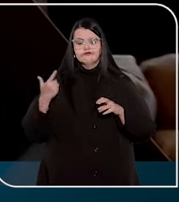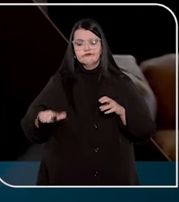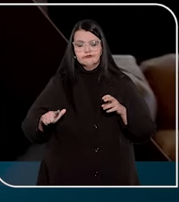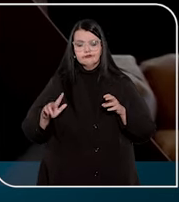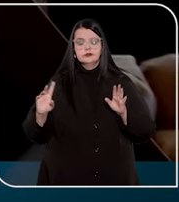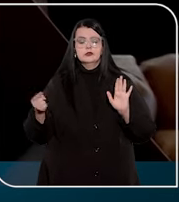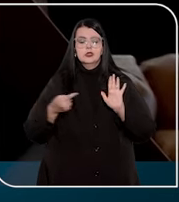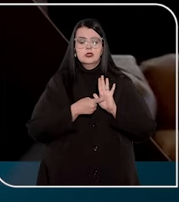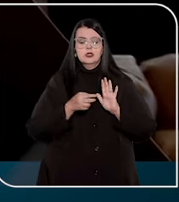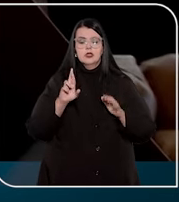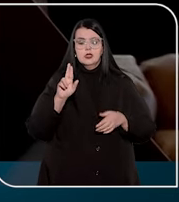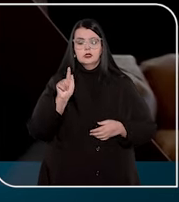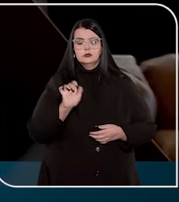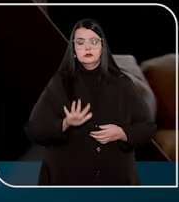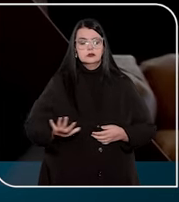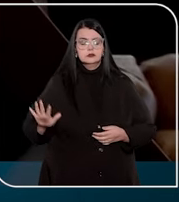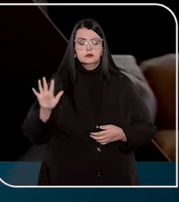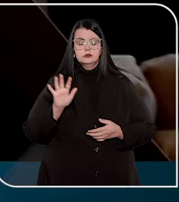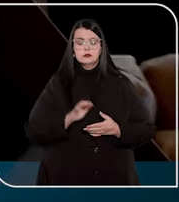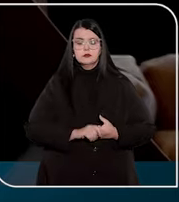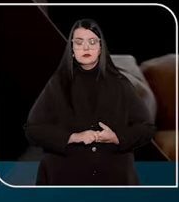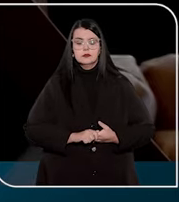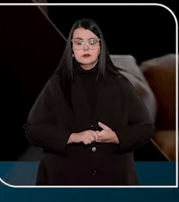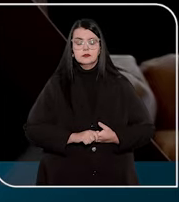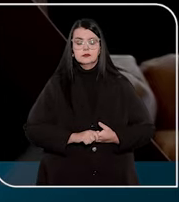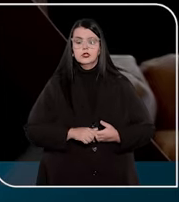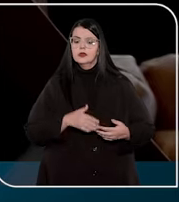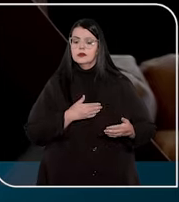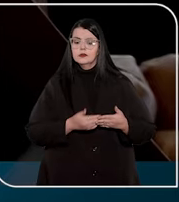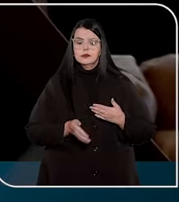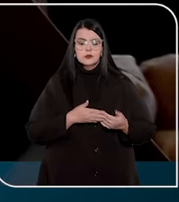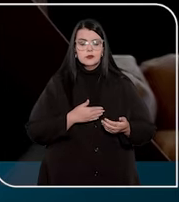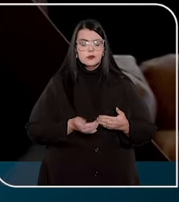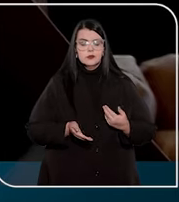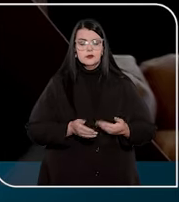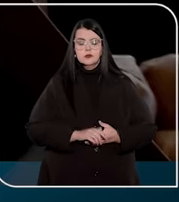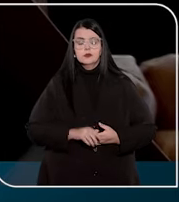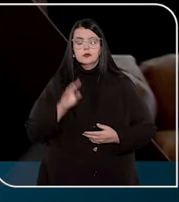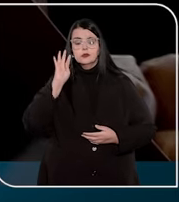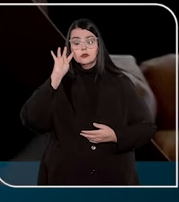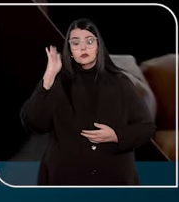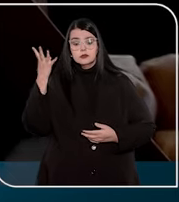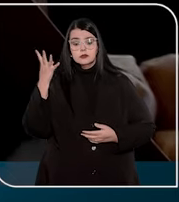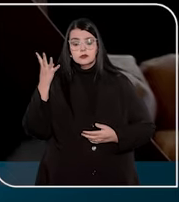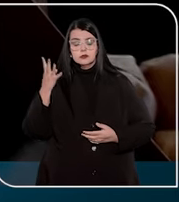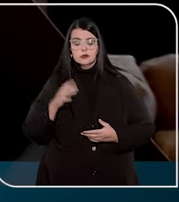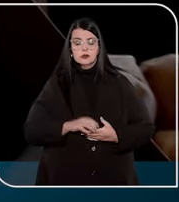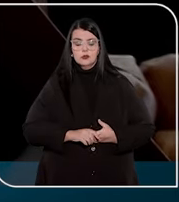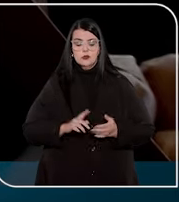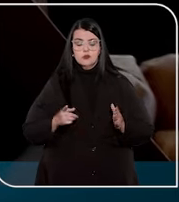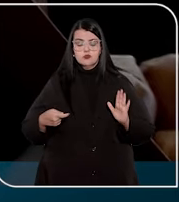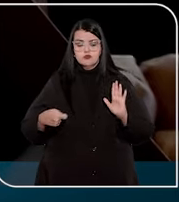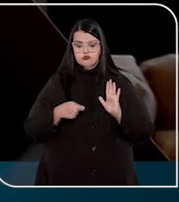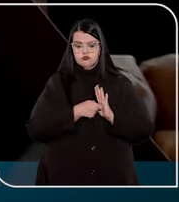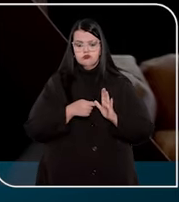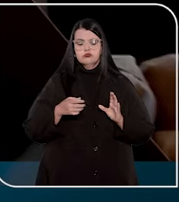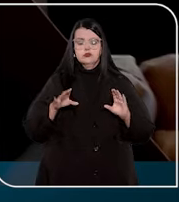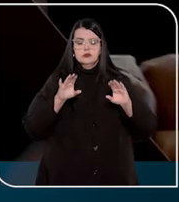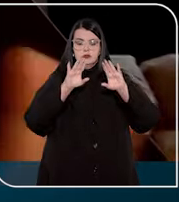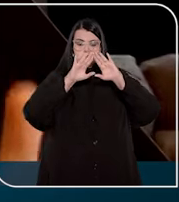da repercussão geral, que qualquer que seja a decisão do tribunal de